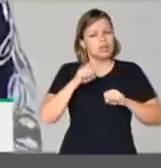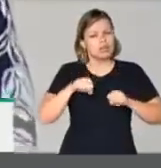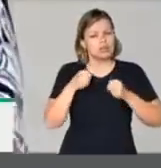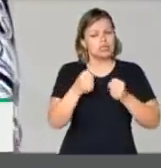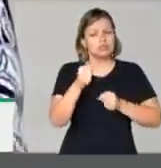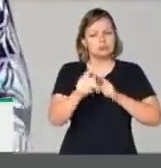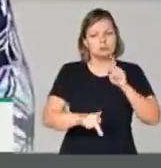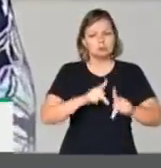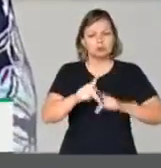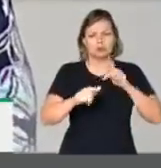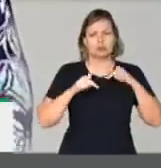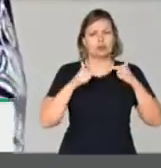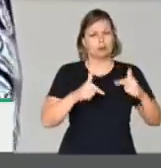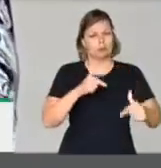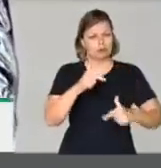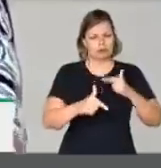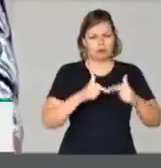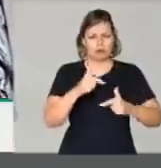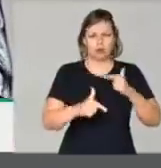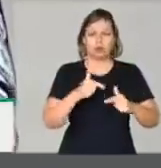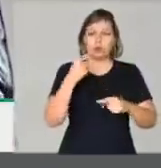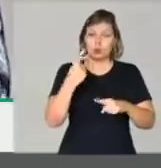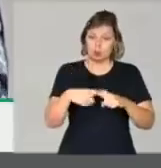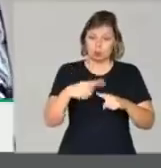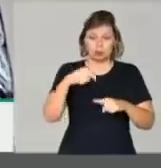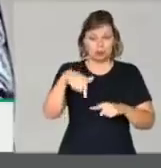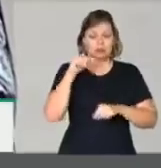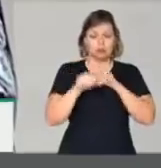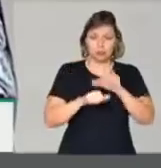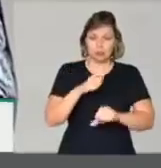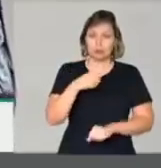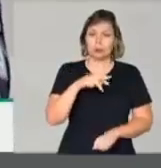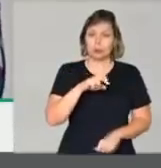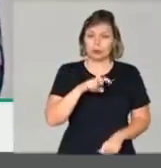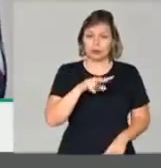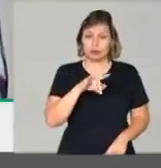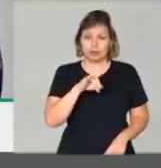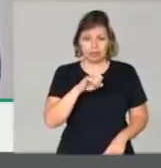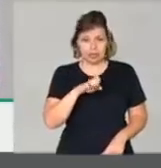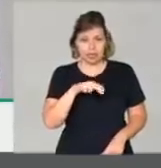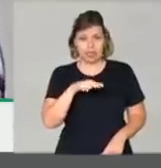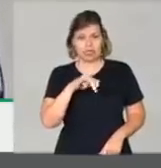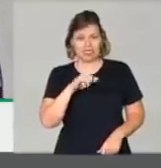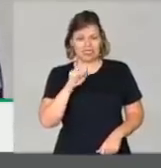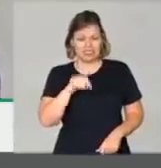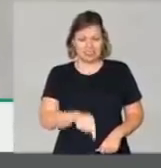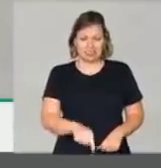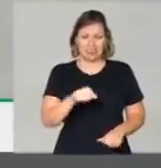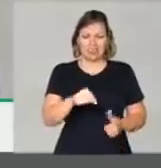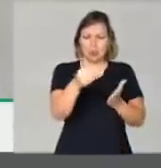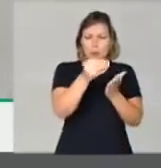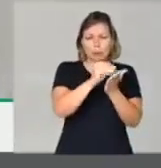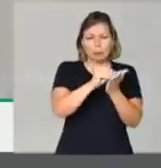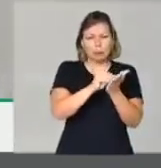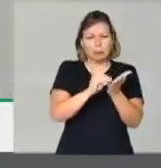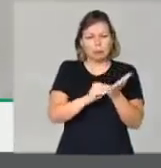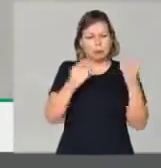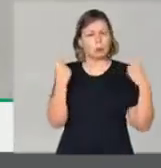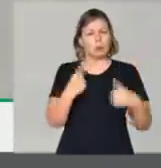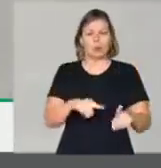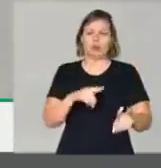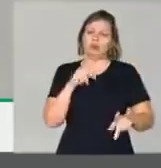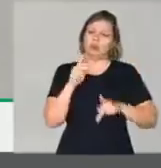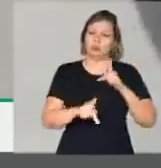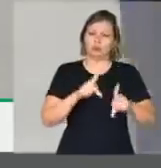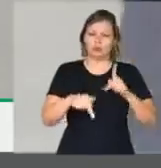trabalhador. Essa reforma da Previdência reafirma um conteúdo que nós já conhecíamos, um conteúdo contra o povo, antipovo.